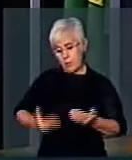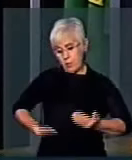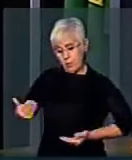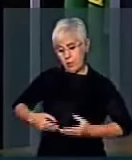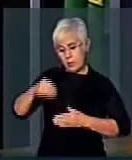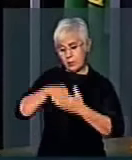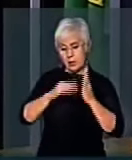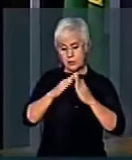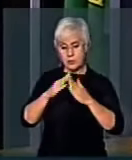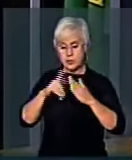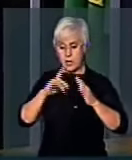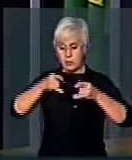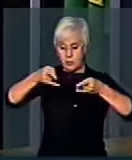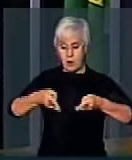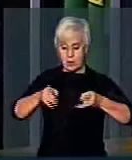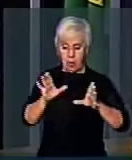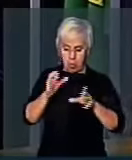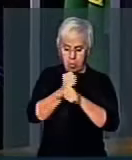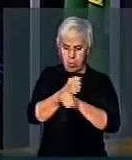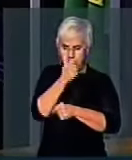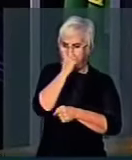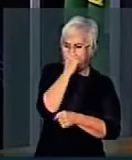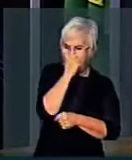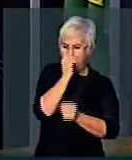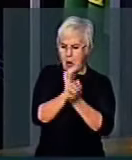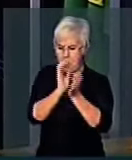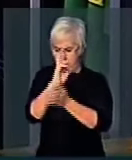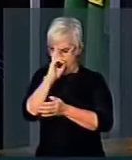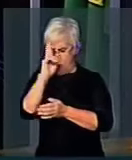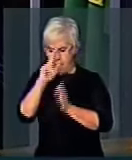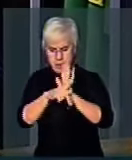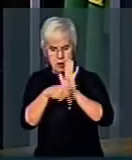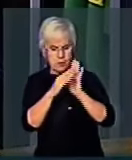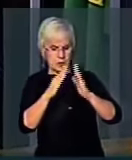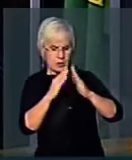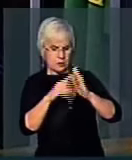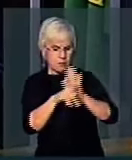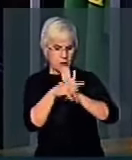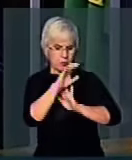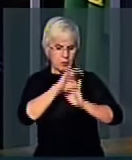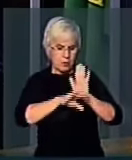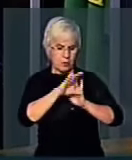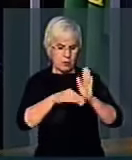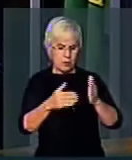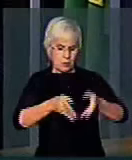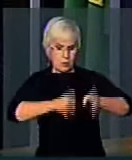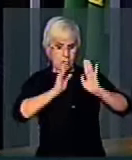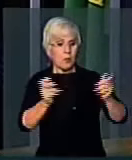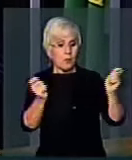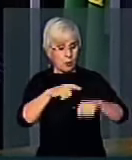porventura tem uma ventilação inadequada, este proprietário deste apartamento, dessa casa, simplesmente pode ter a